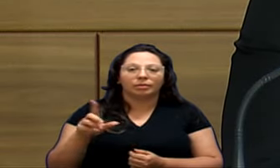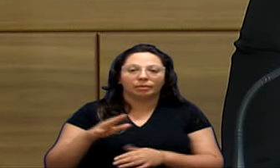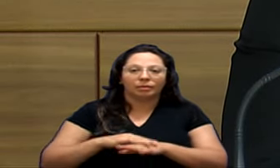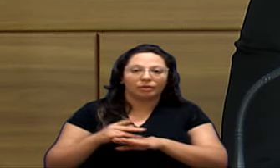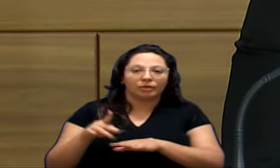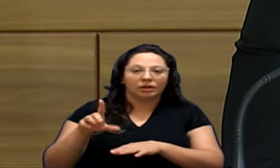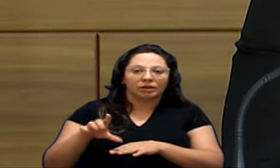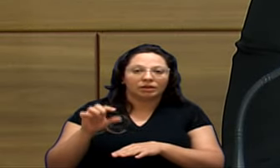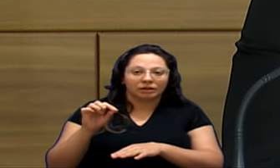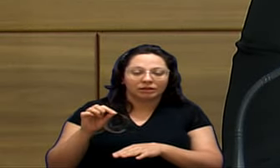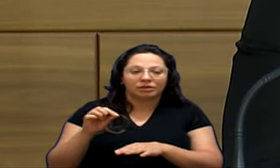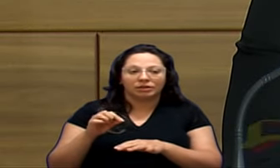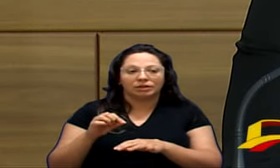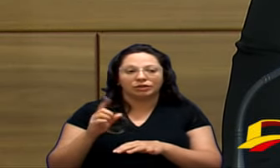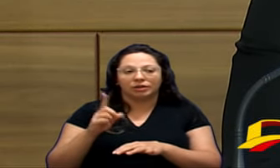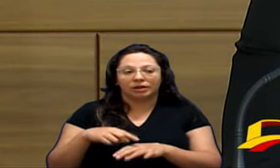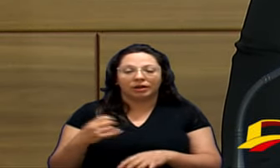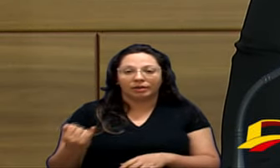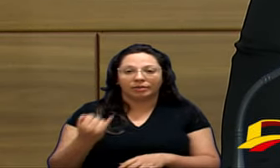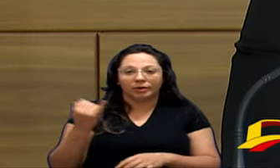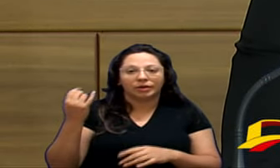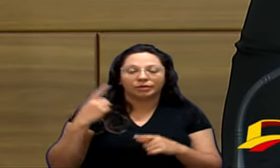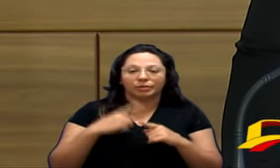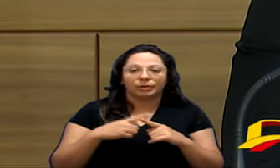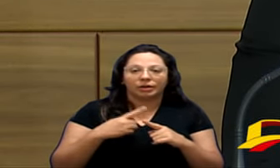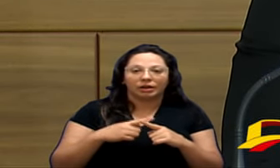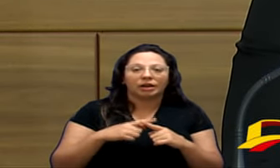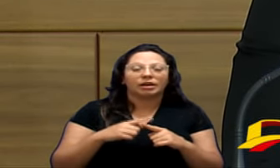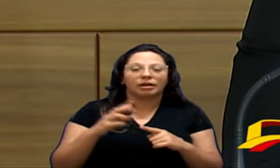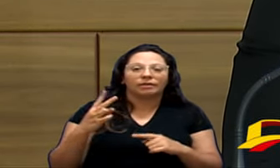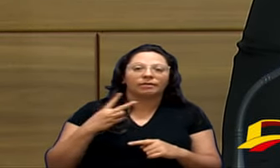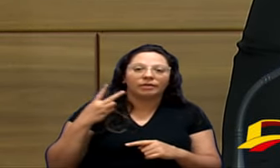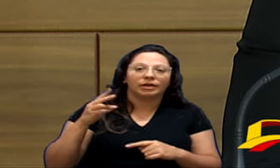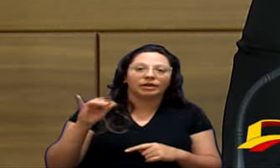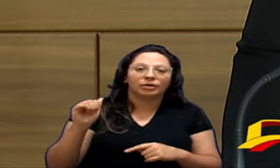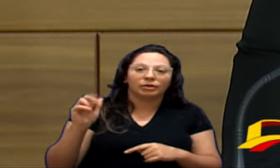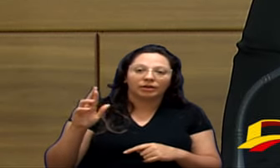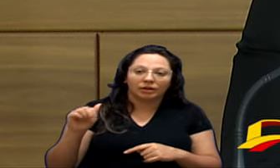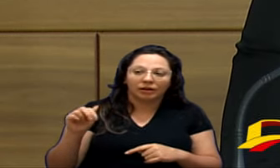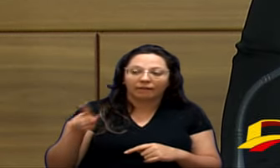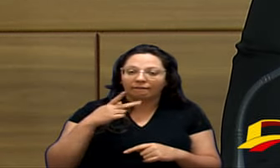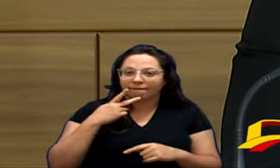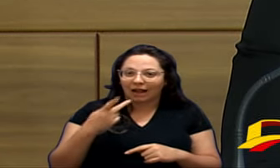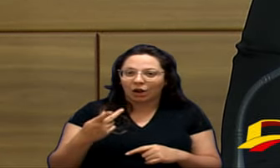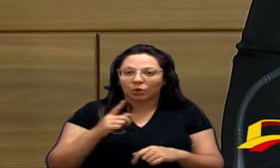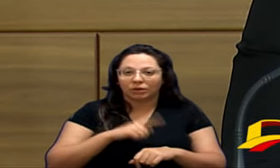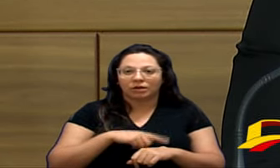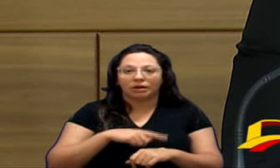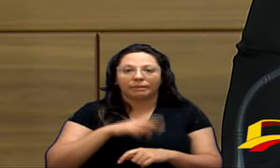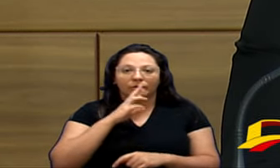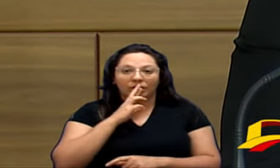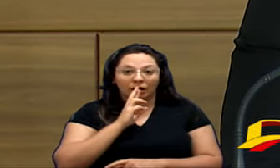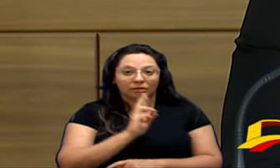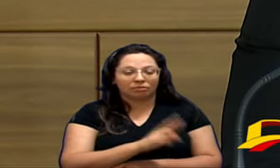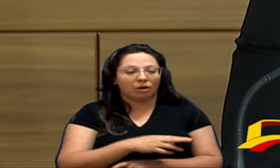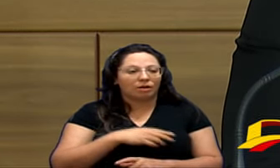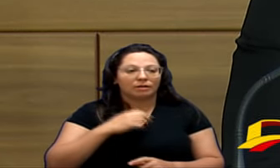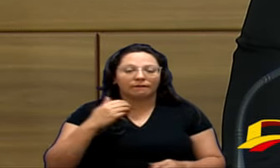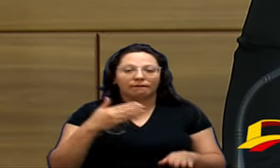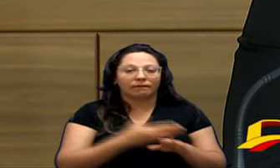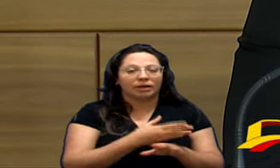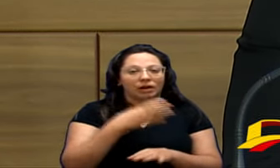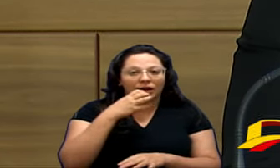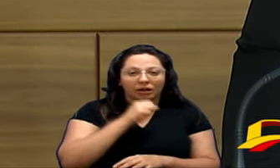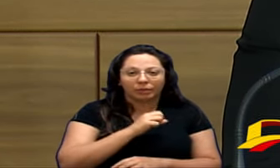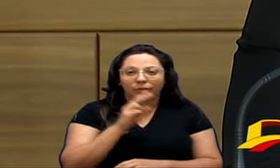isso é muito pertinente principalmente pelo que a vereadora Iara falou o tempo de resposta das ações no entanto